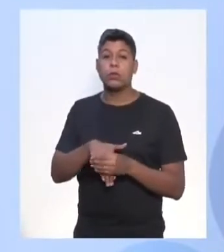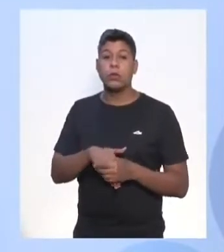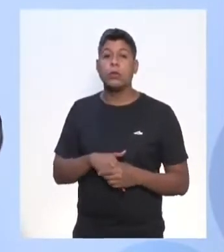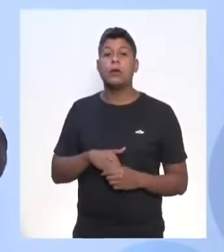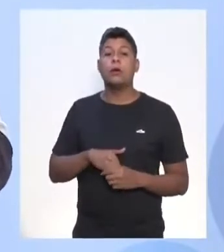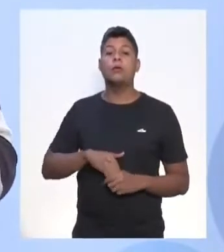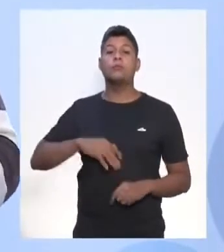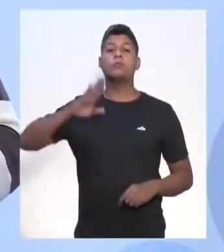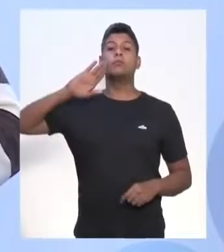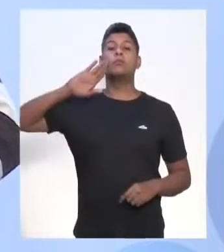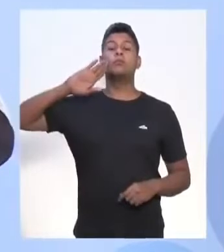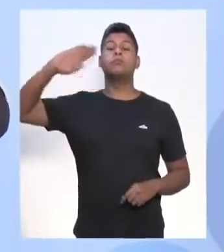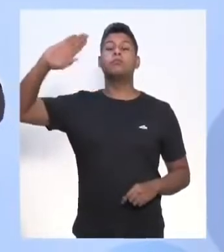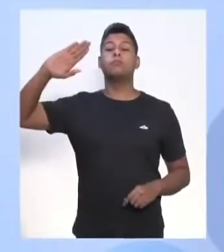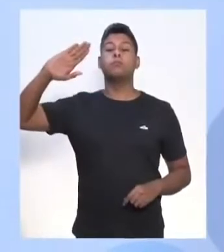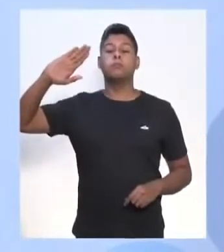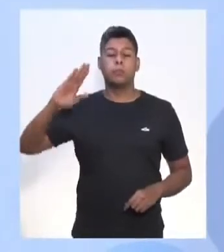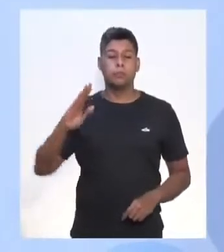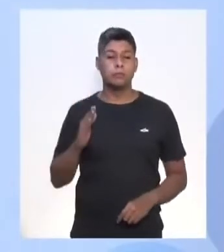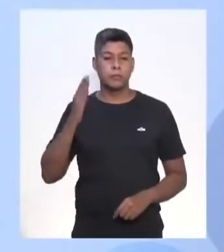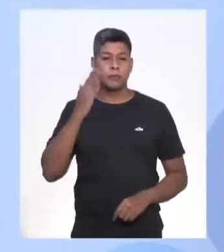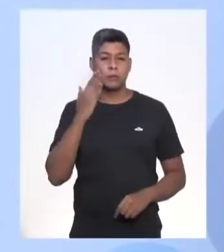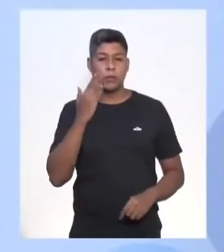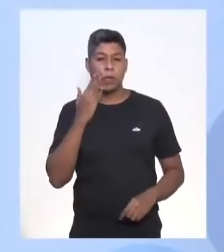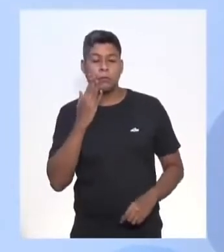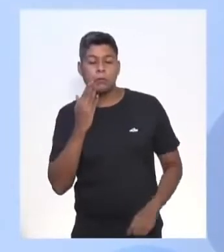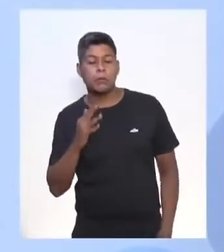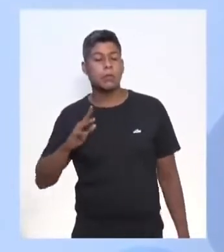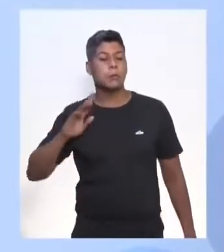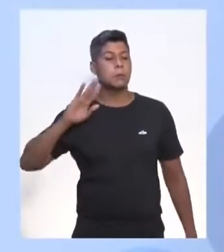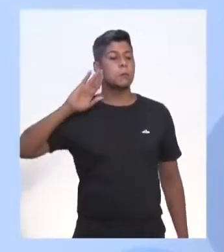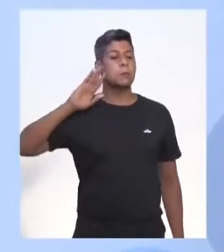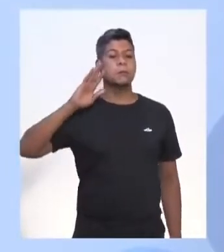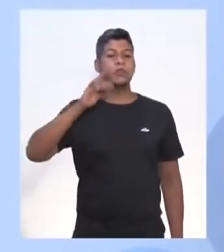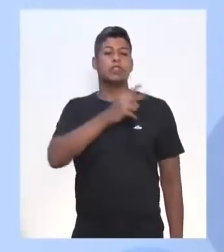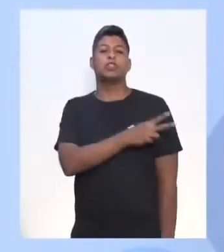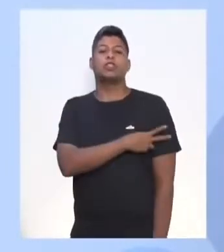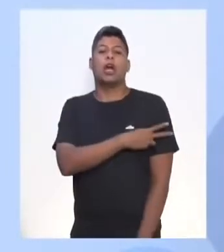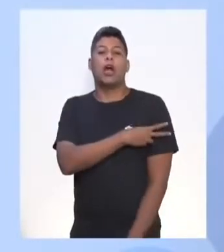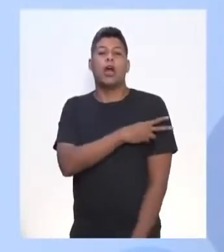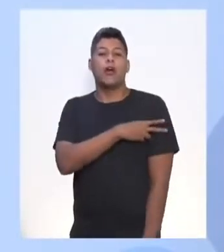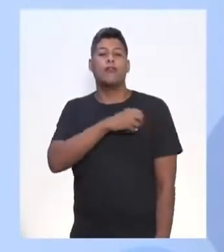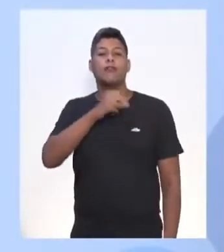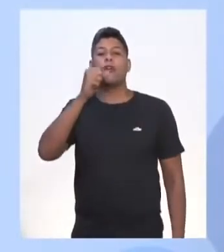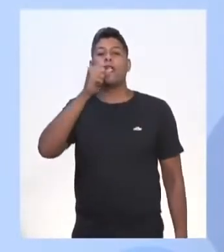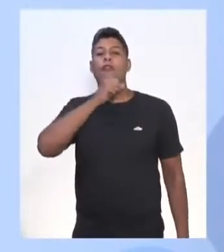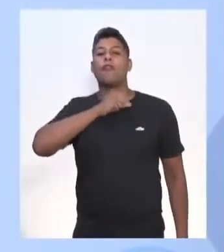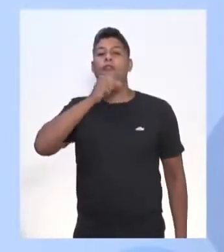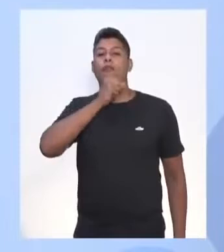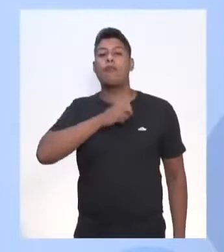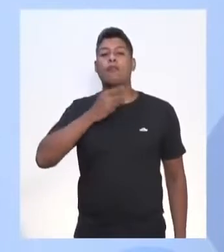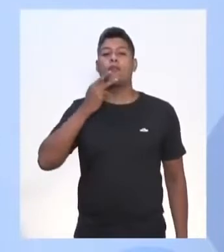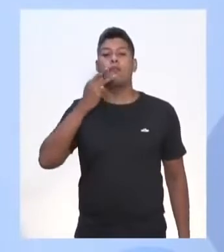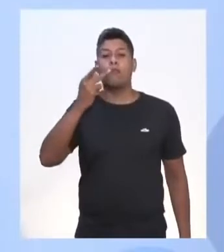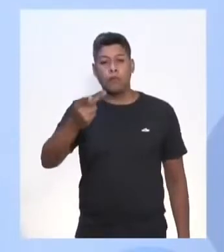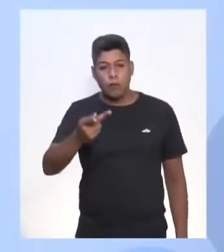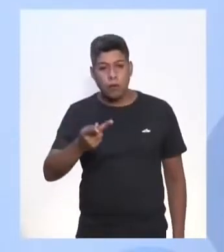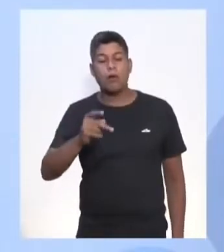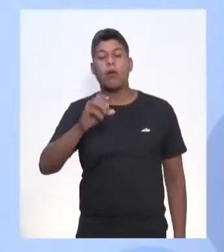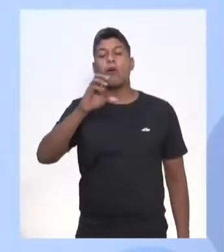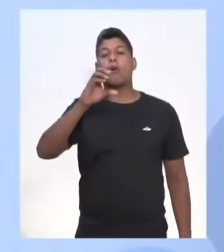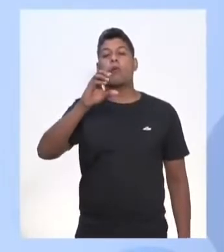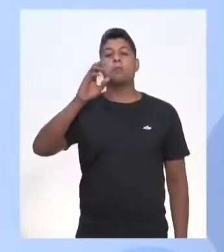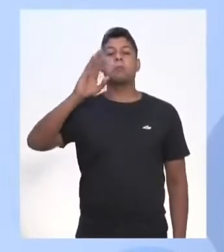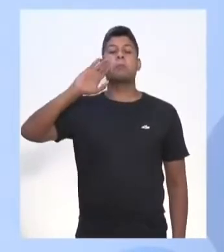o coronel, a grande figura cafeicultora, como meu avô dizia, seu coroné, seu